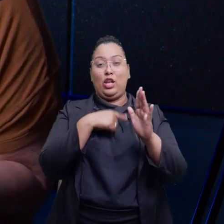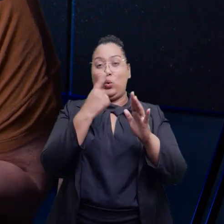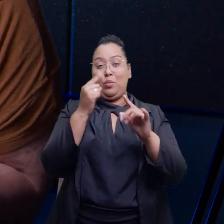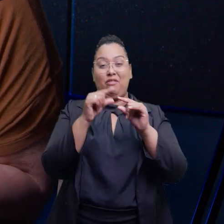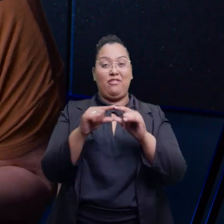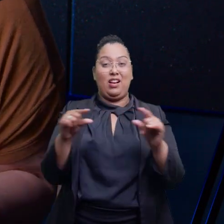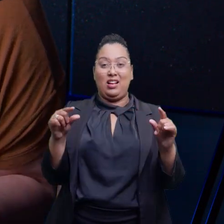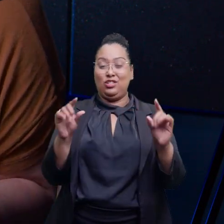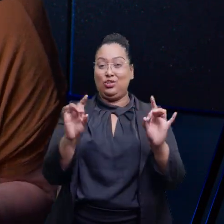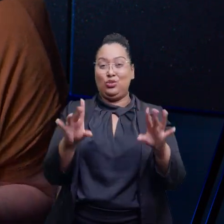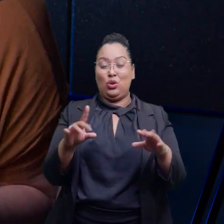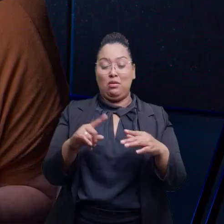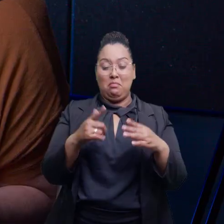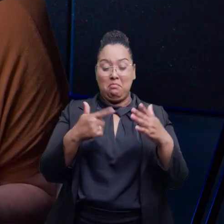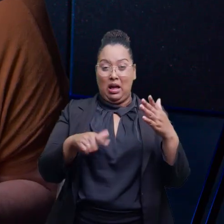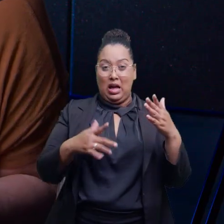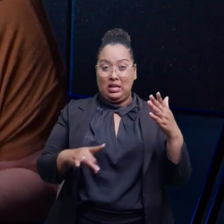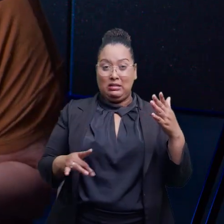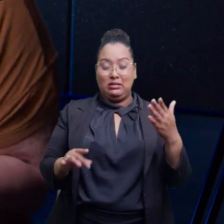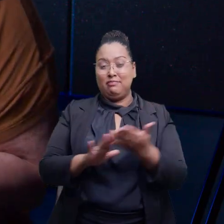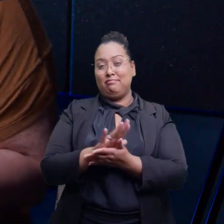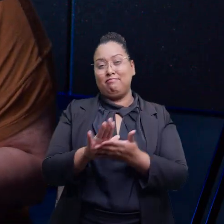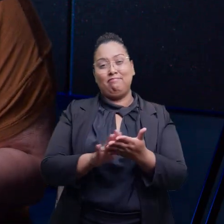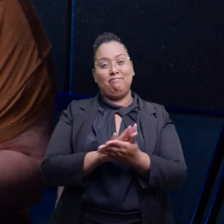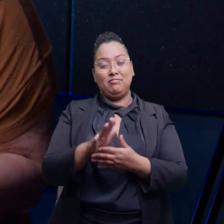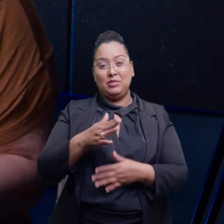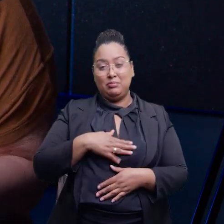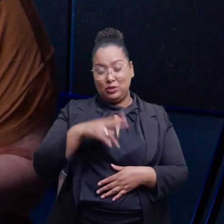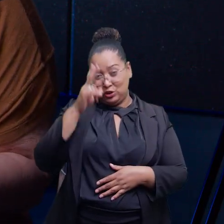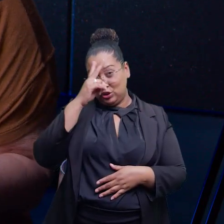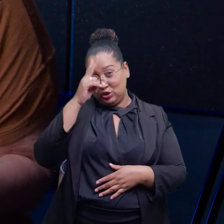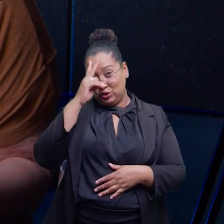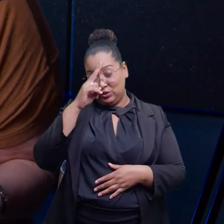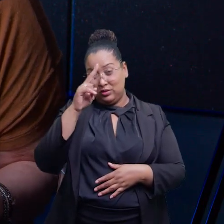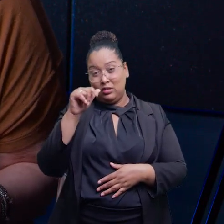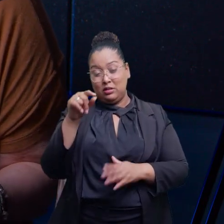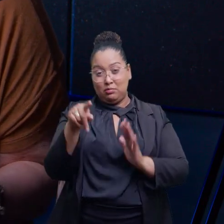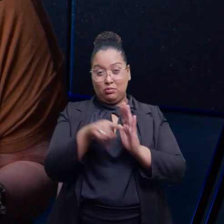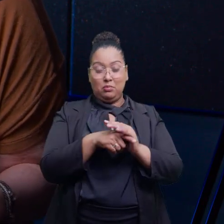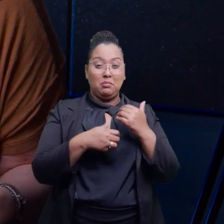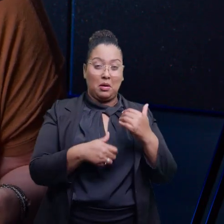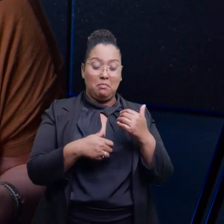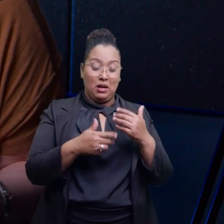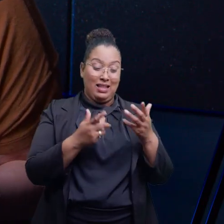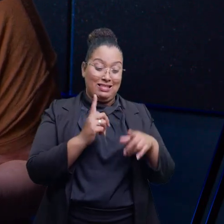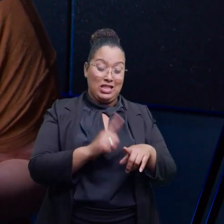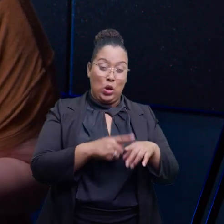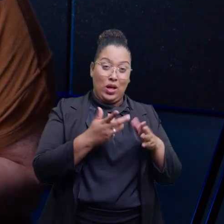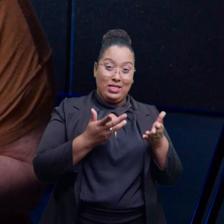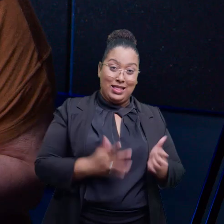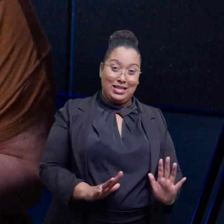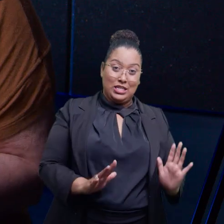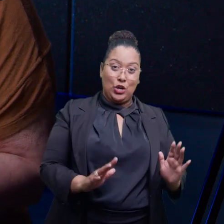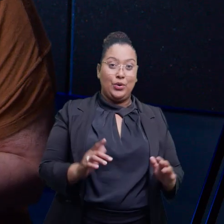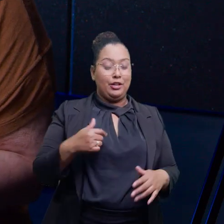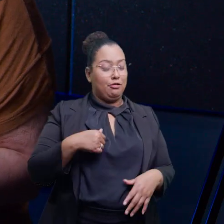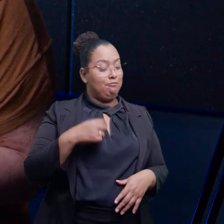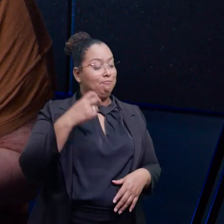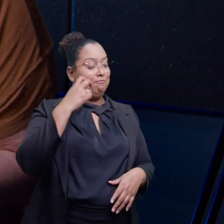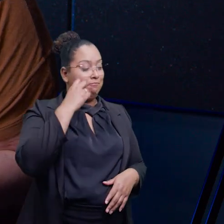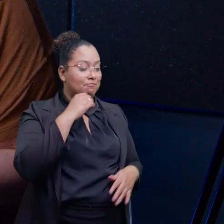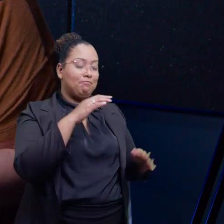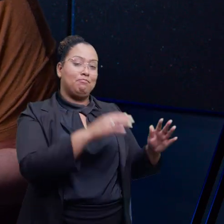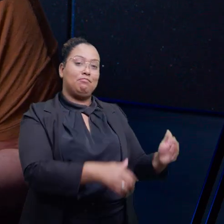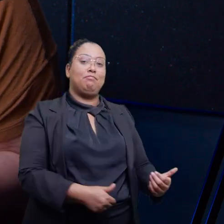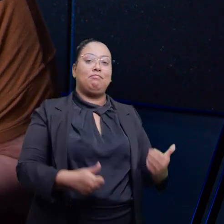sobre adoção, mais nada. Então, a minha história é uma história que vem de um bebê recém-nascido e